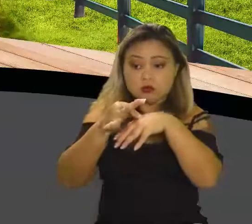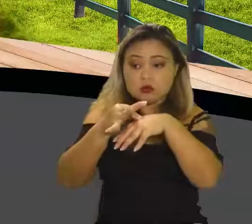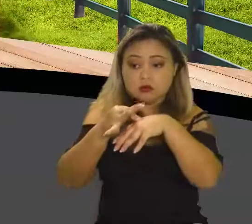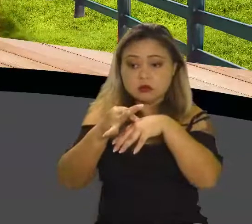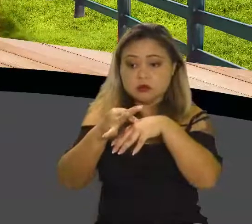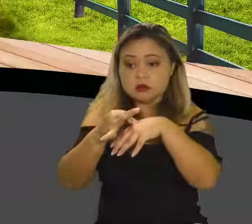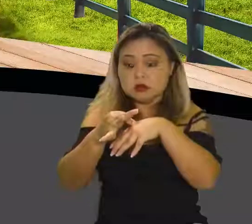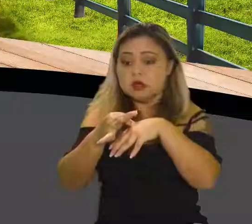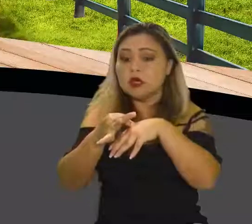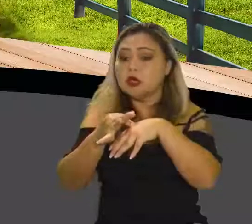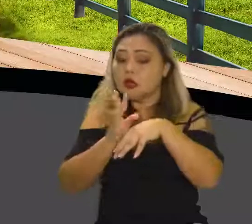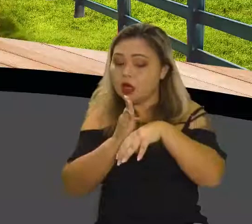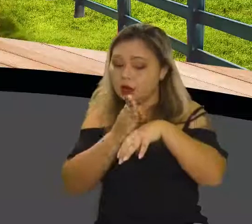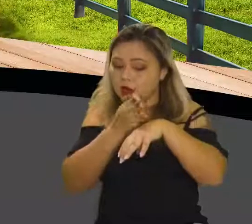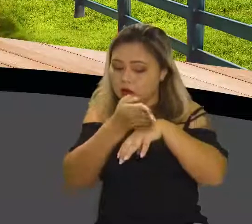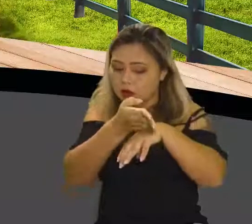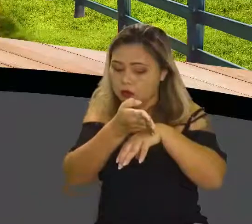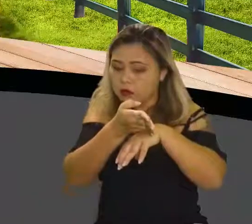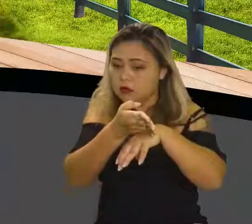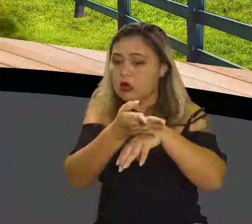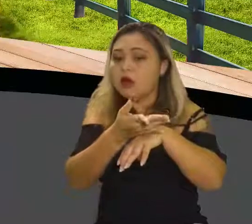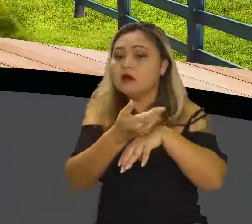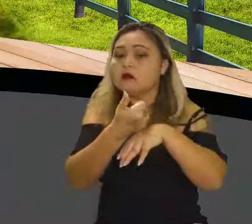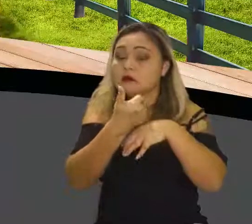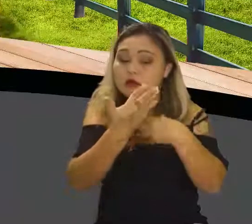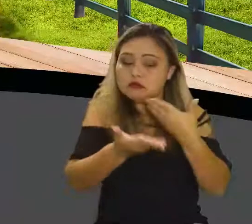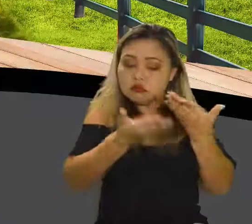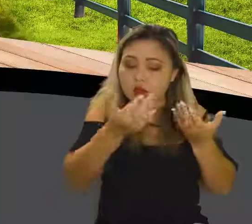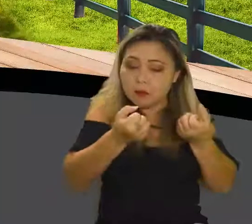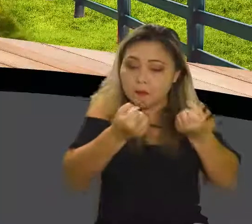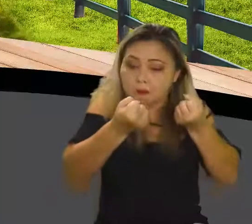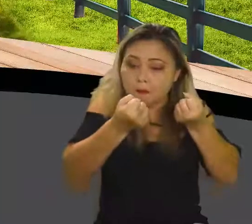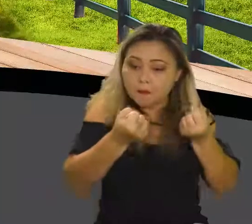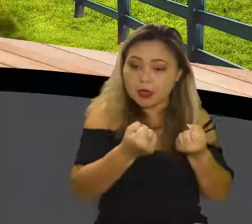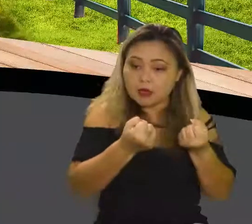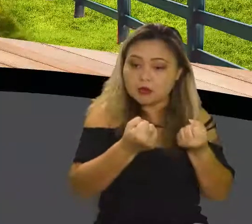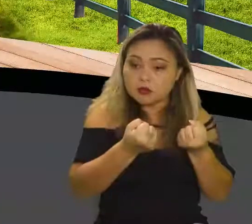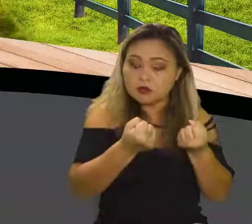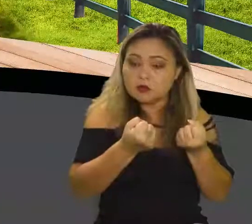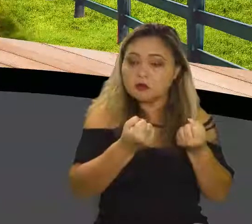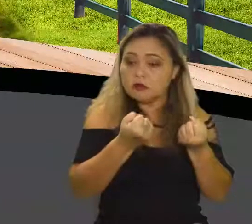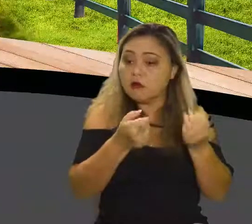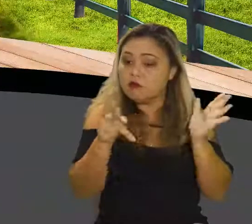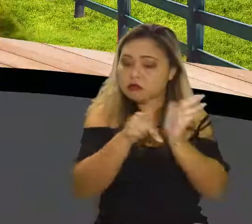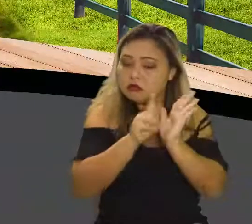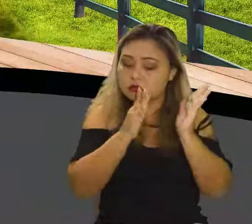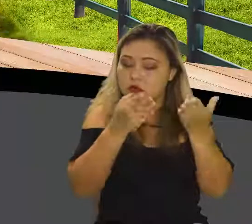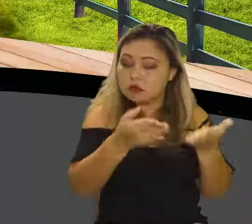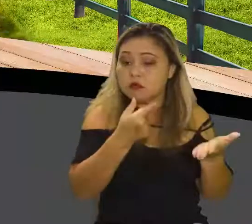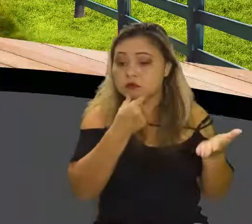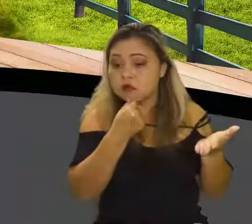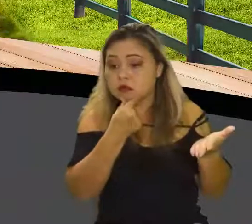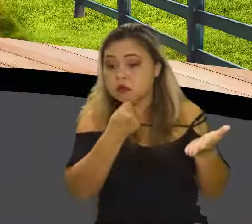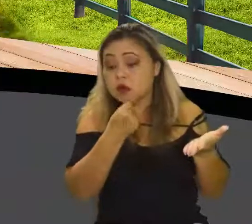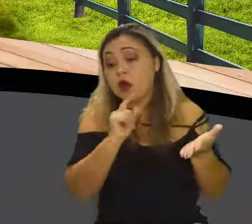fazer um direcionamento para o ganho de peso devido ao sexo, tá bom? E se for para postura,